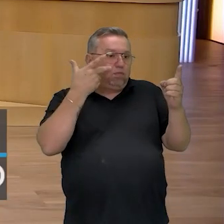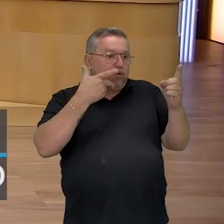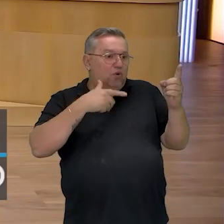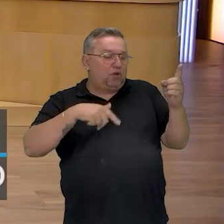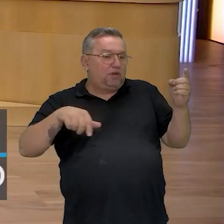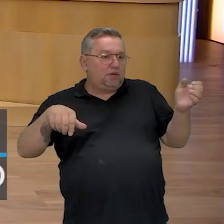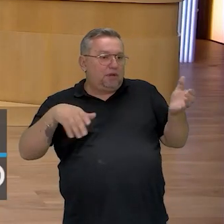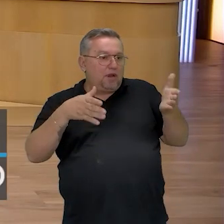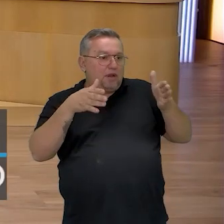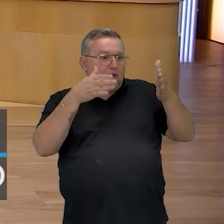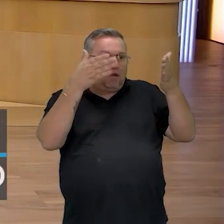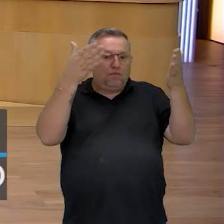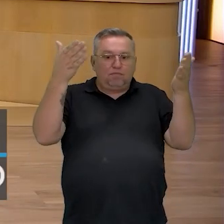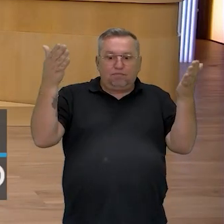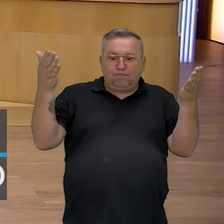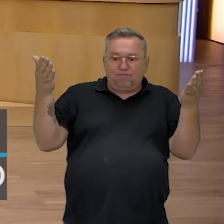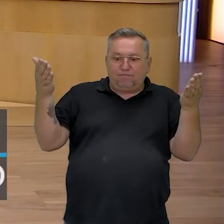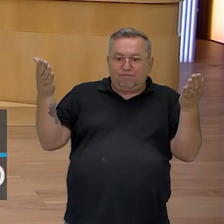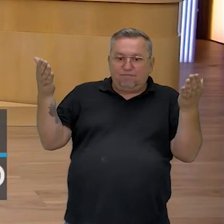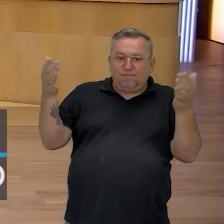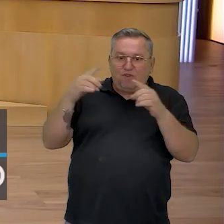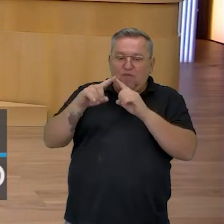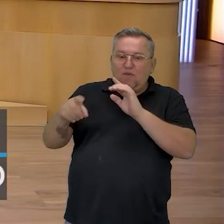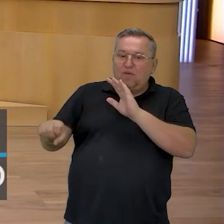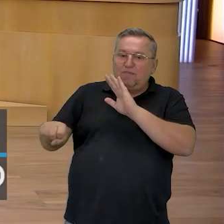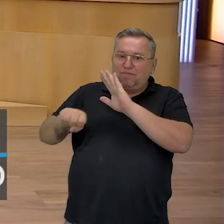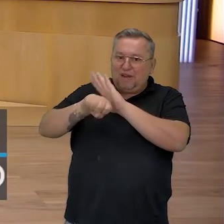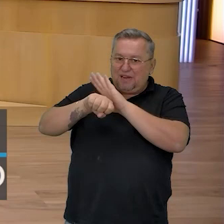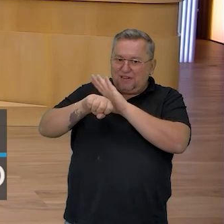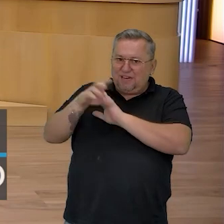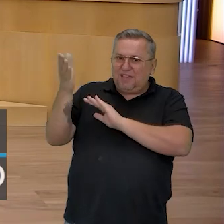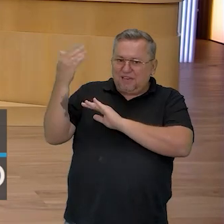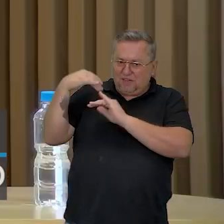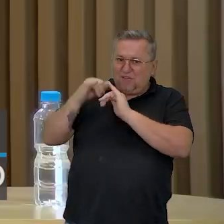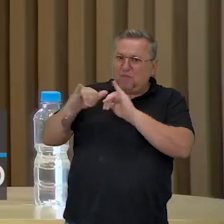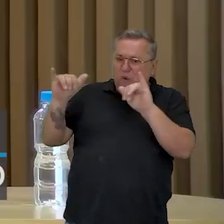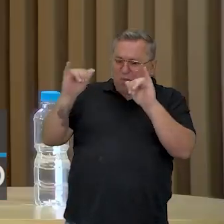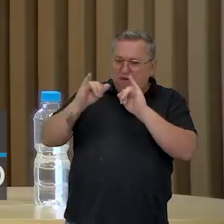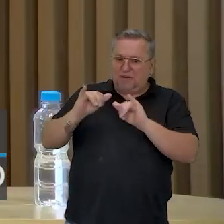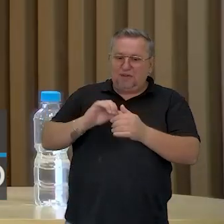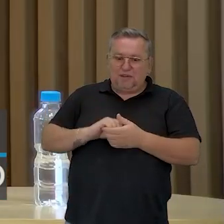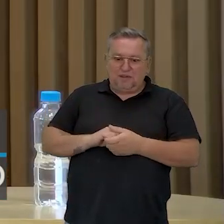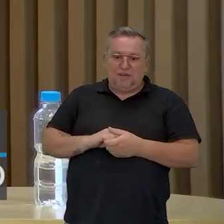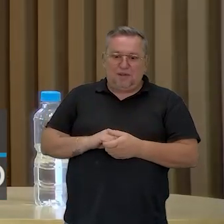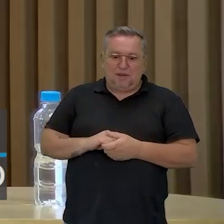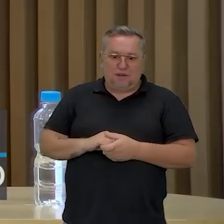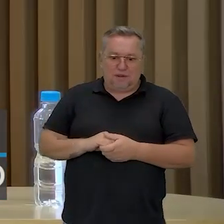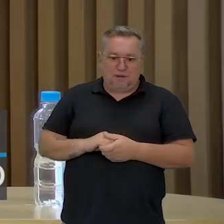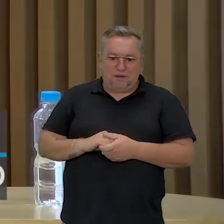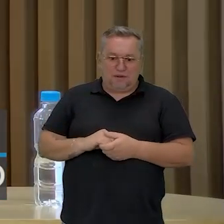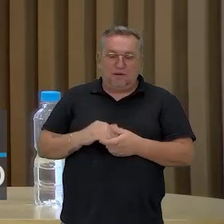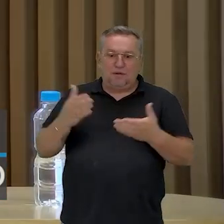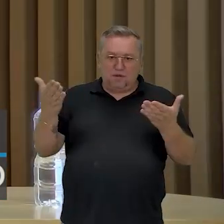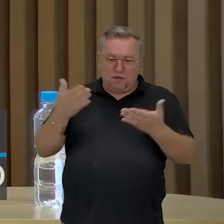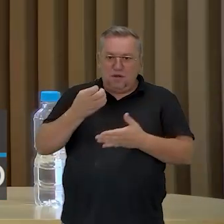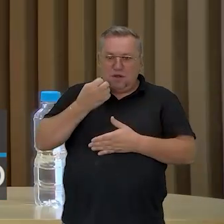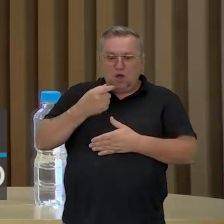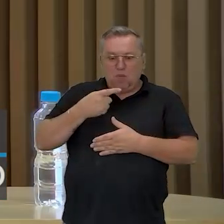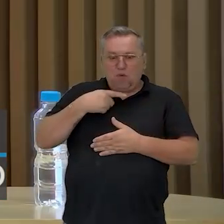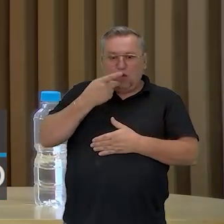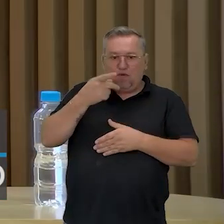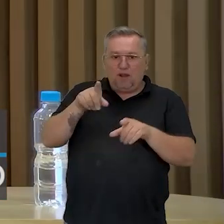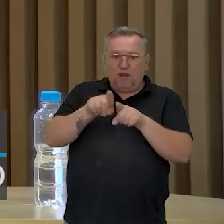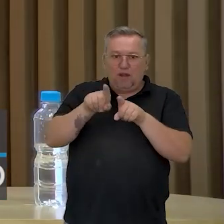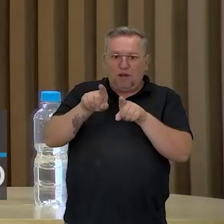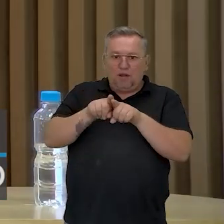sensual, sabendo que isso foi um estereótipo que não foi legal. Não é isso, Mafê? Muito embora haja ainda, é bom que a gente diga, né,